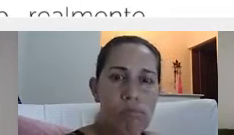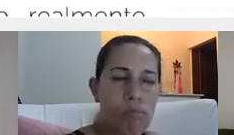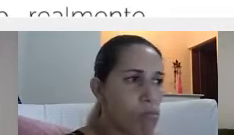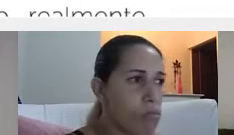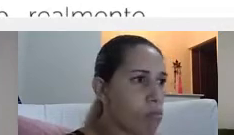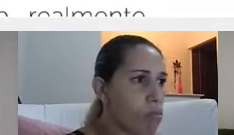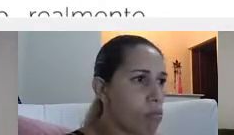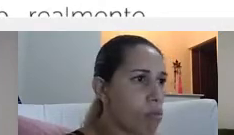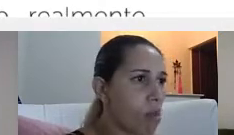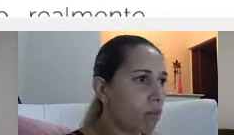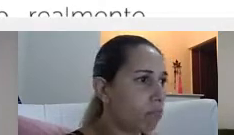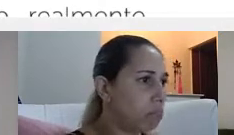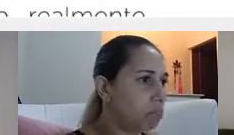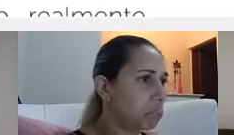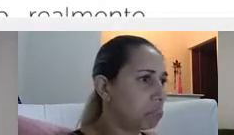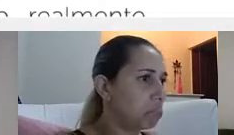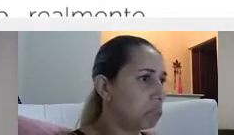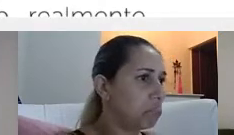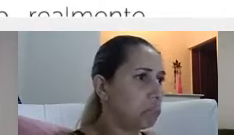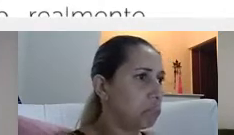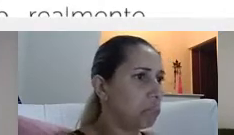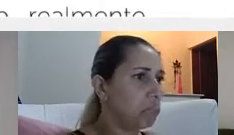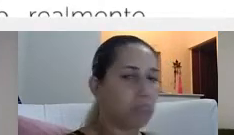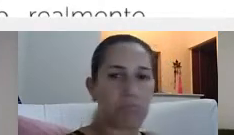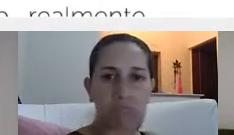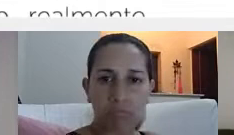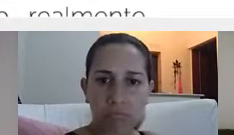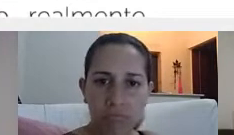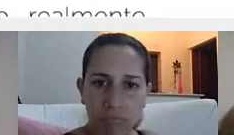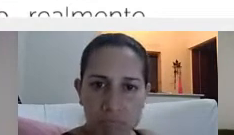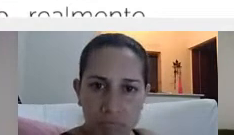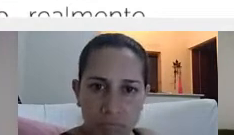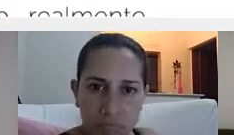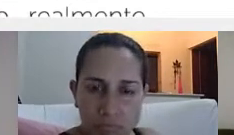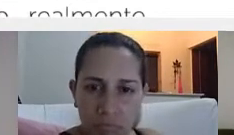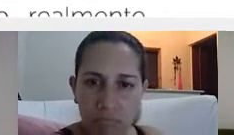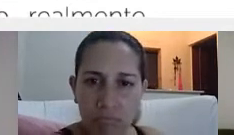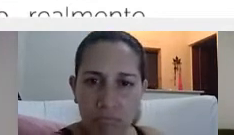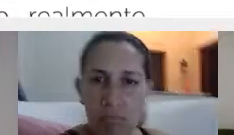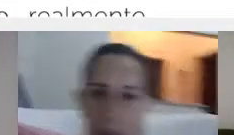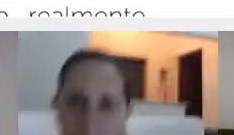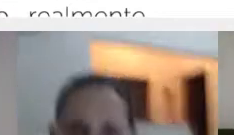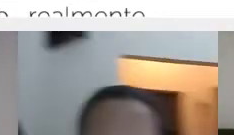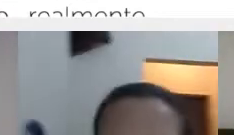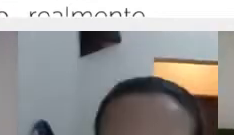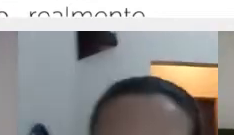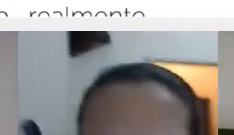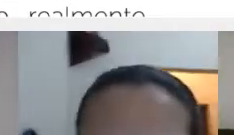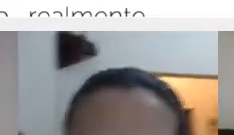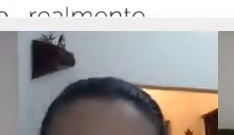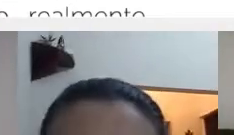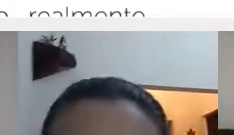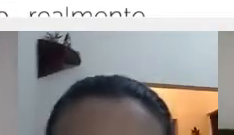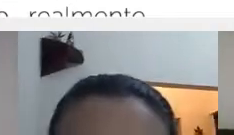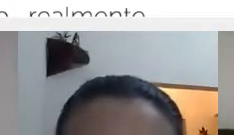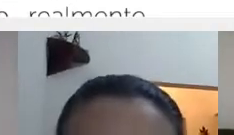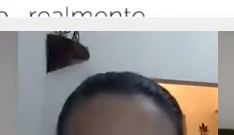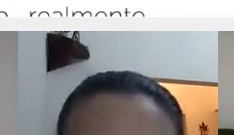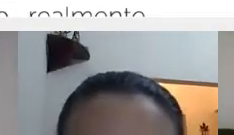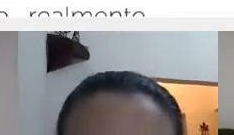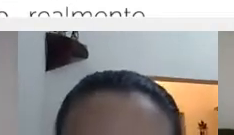enfim, o ideal seria me entregarem presencialmente, e aí se não der para a gente retornar, porque até o momento da gente retornar dá tempo ainda de eu